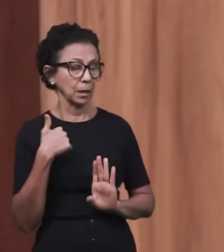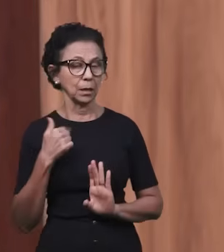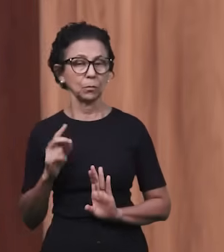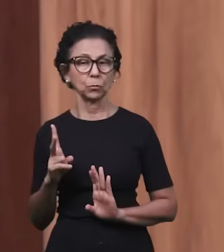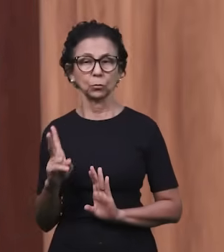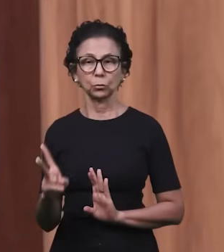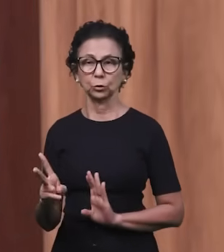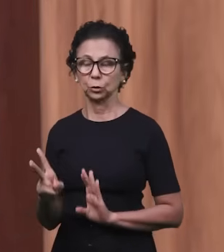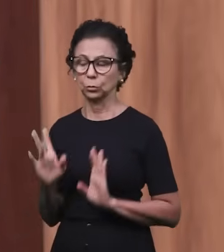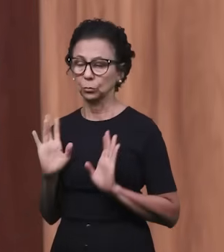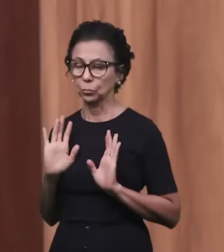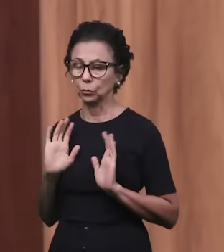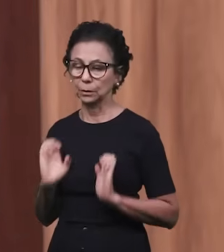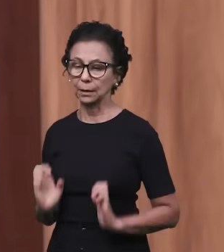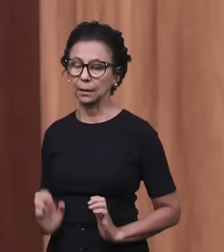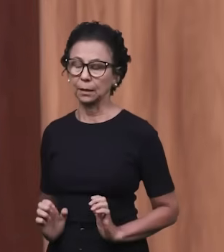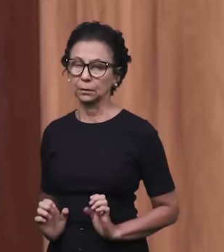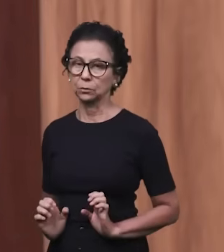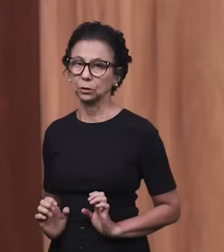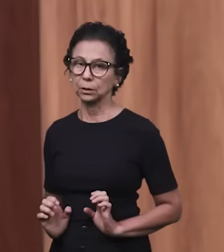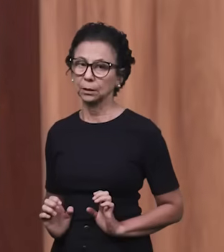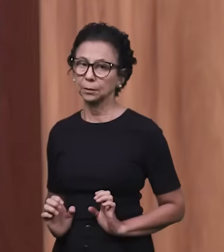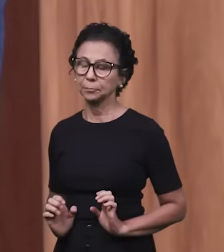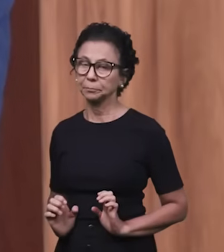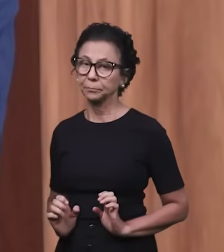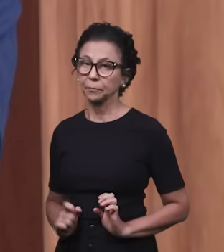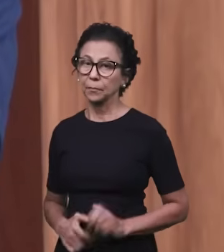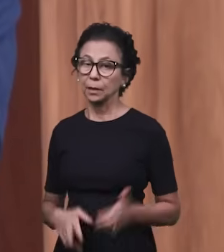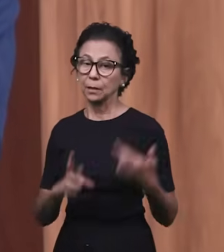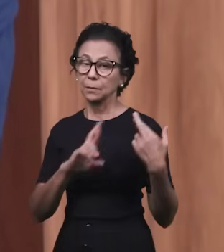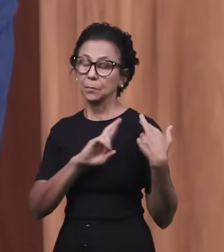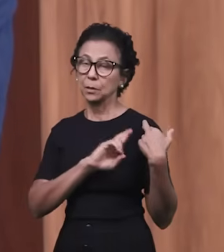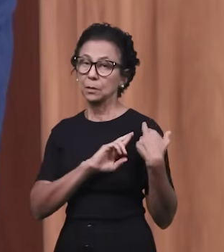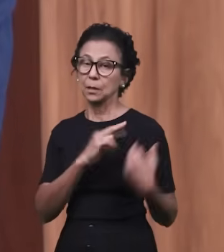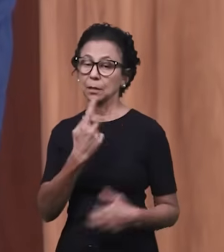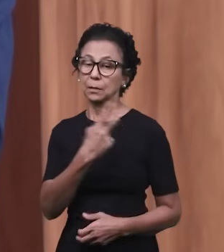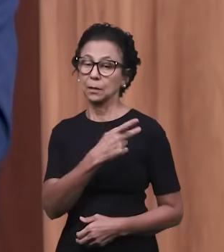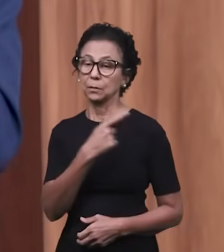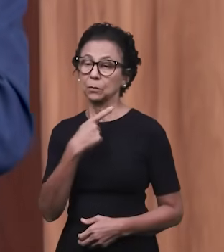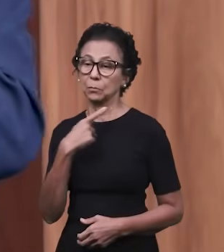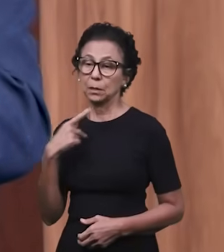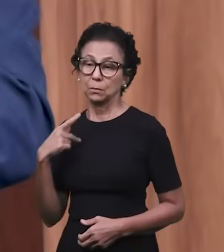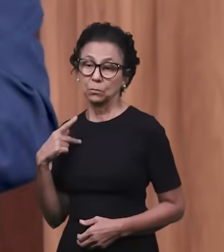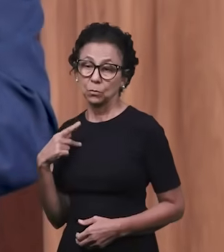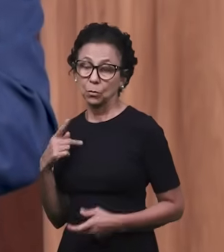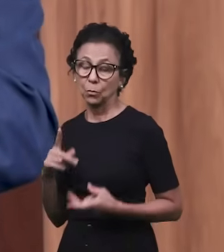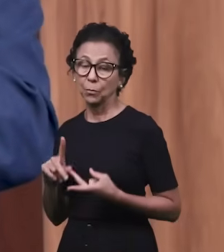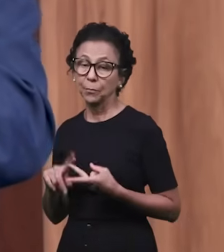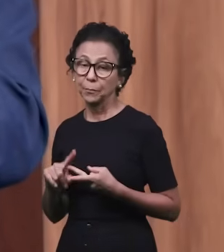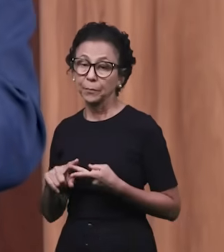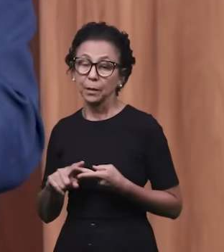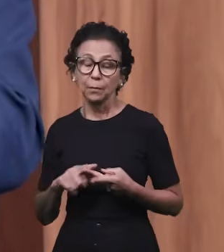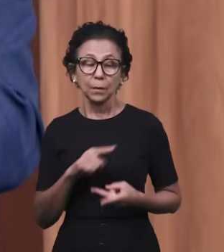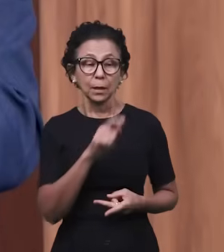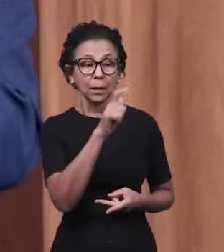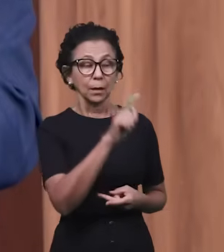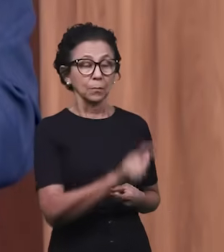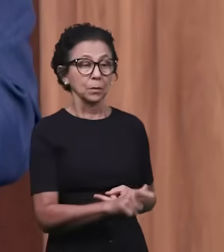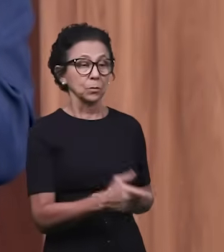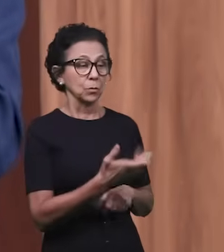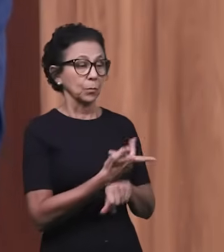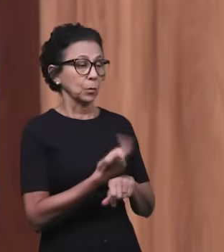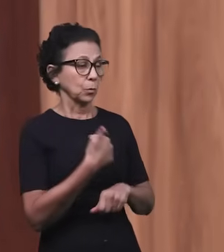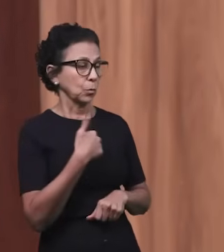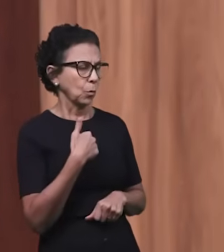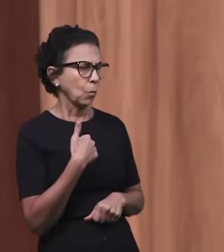no espaço do pastor, não deixo de assistir a ovelha e nem tampouco respondo mal à ovelha.